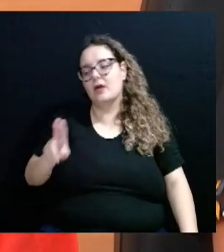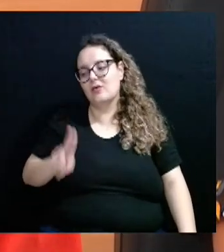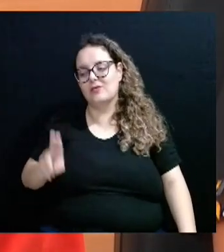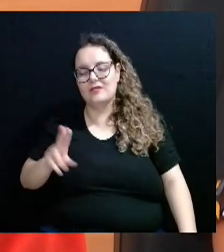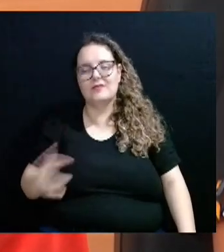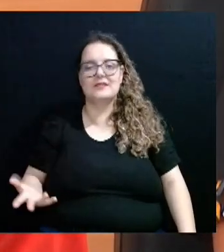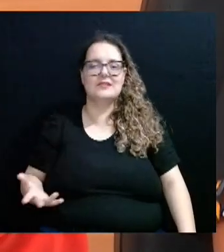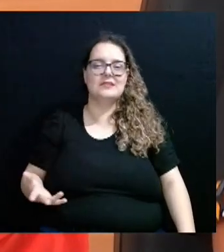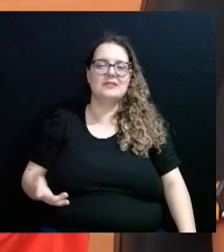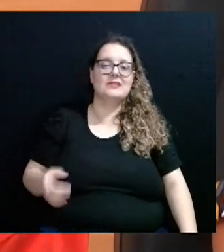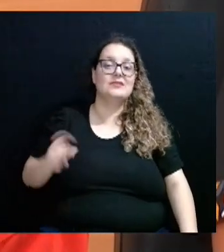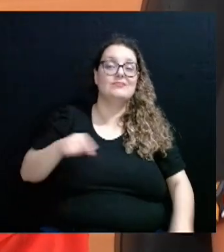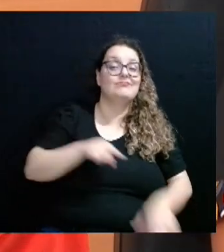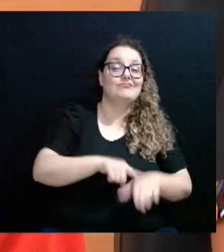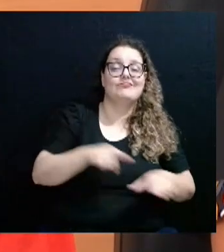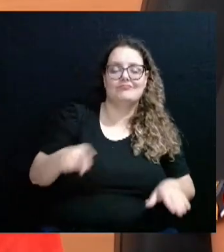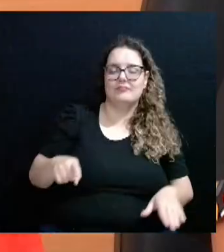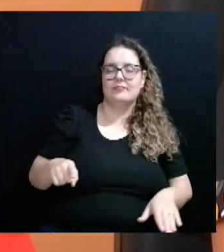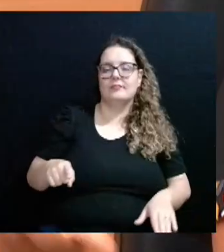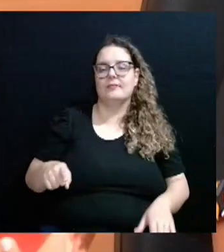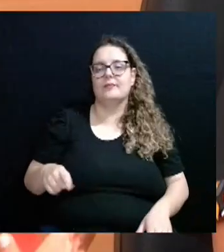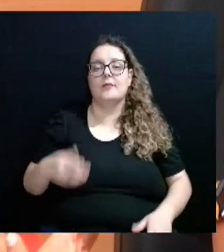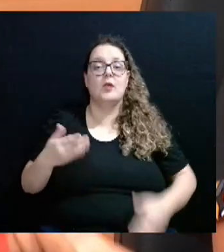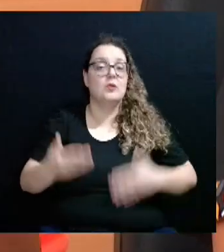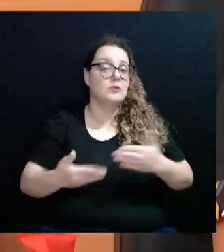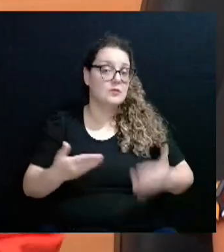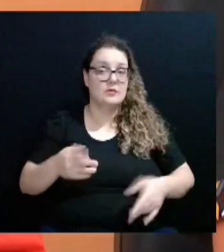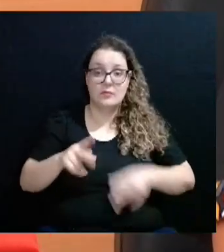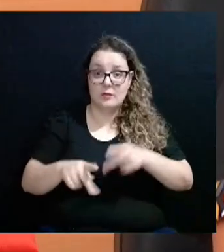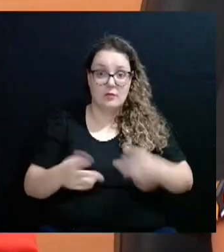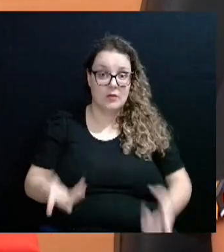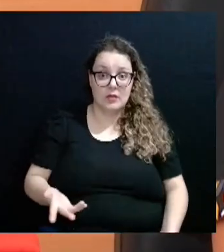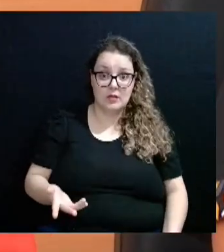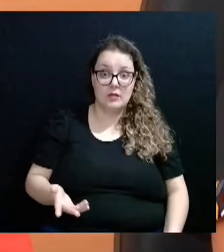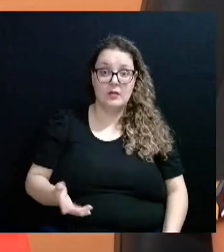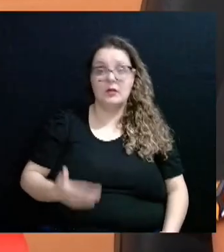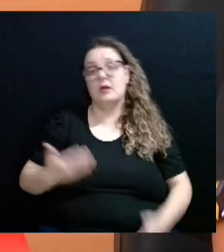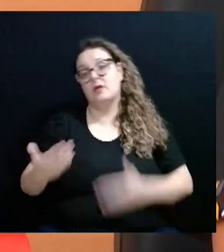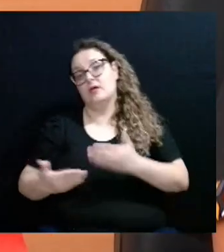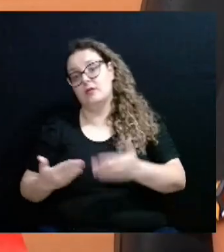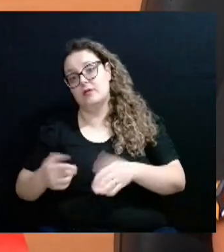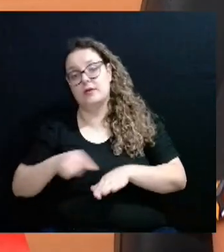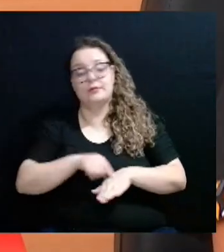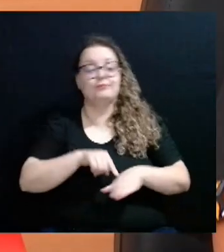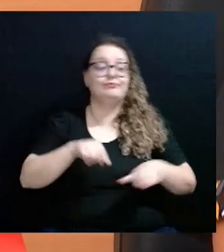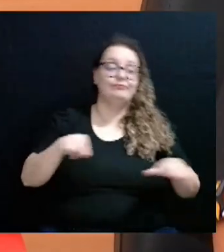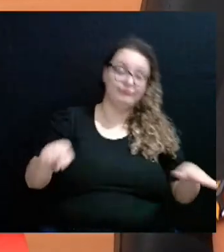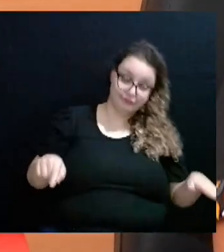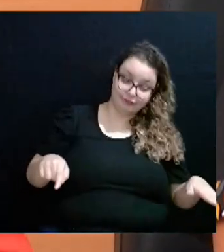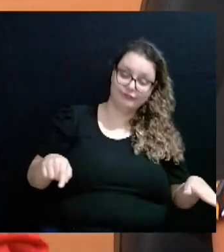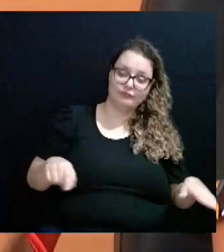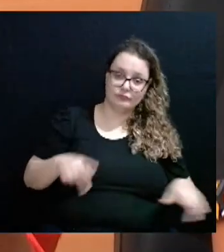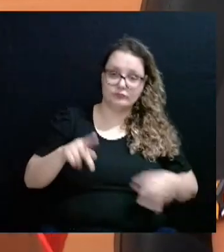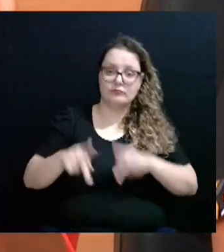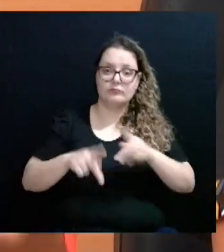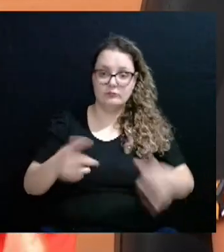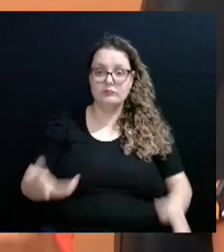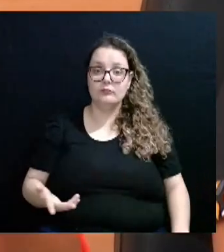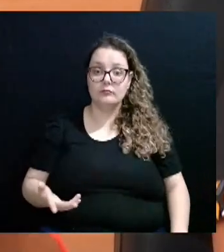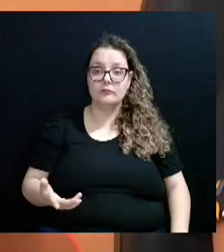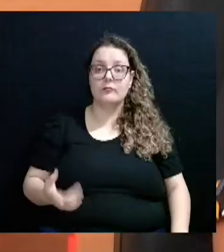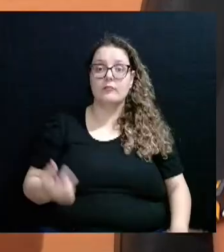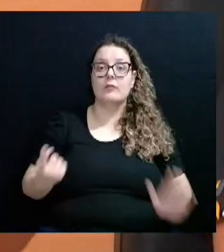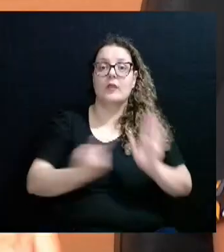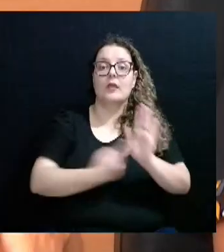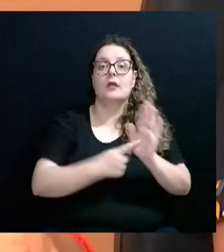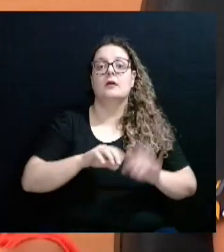de servir ao povo, ela serve para afastar o povo, marcando uma distinção entre aquele que tem esse